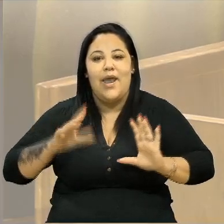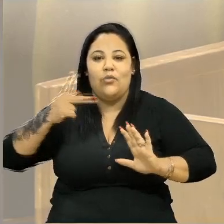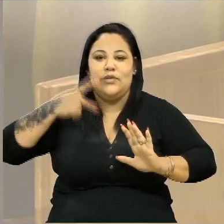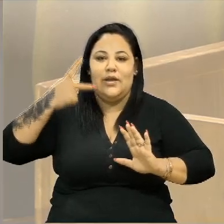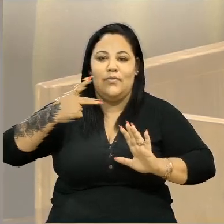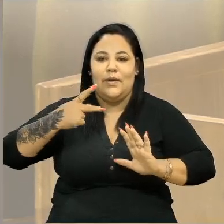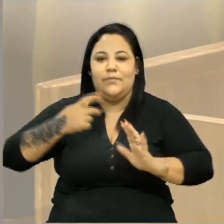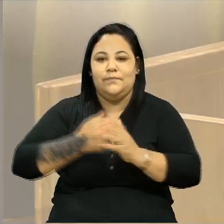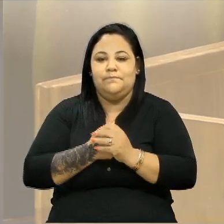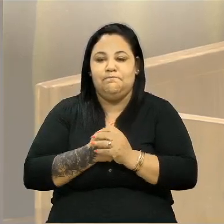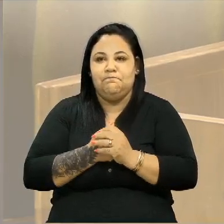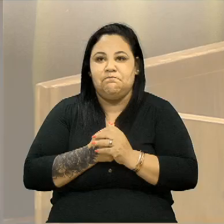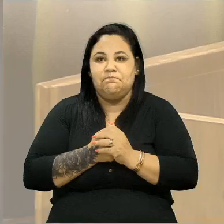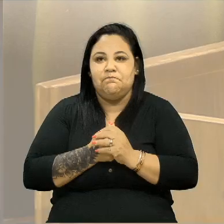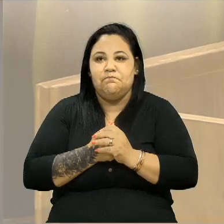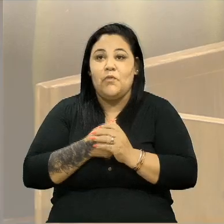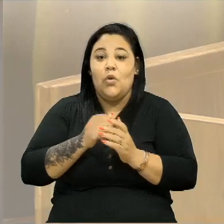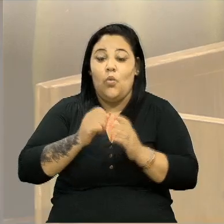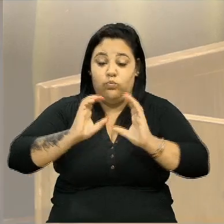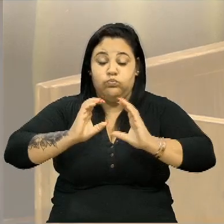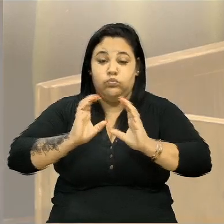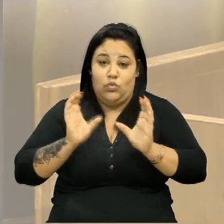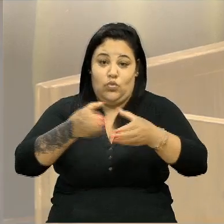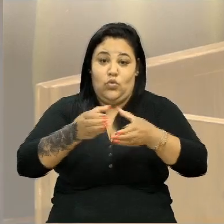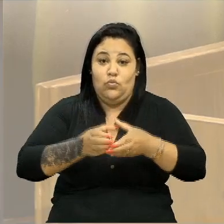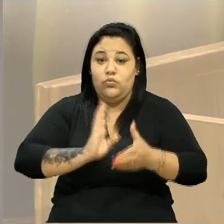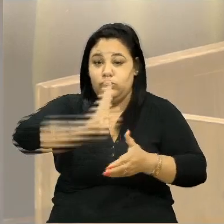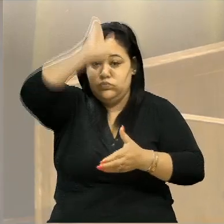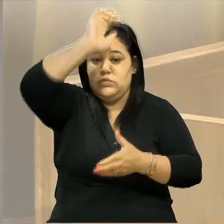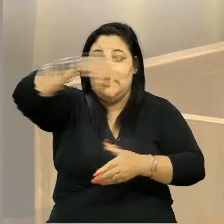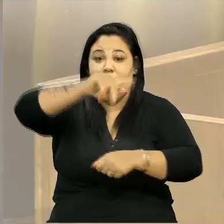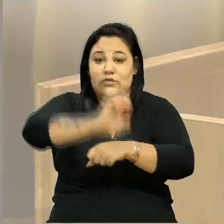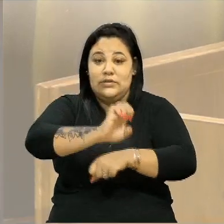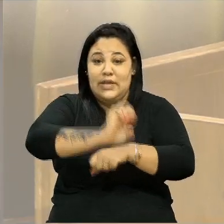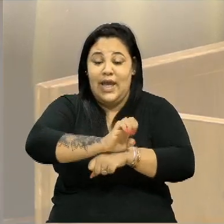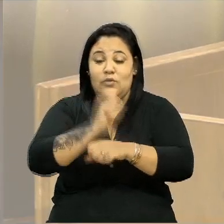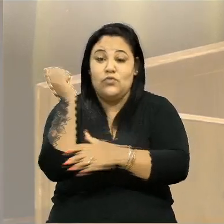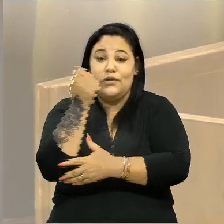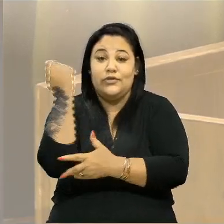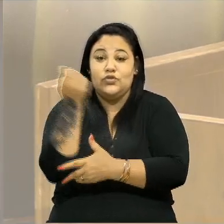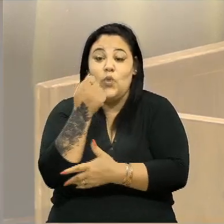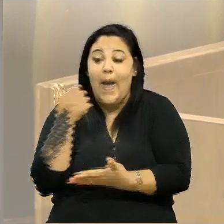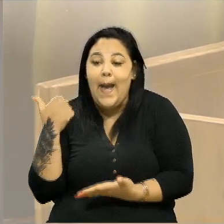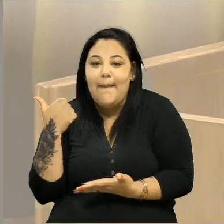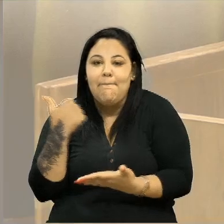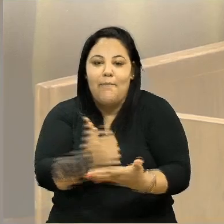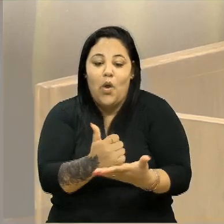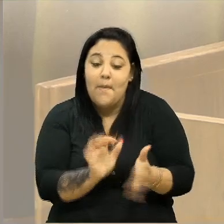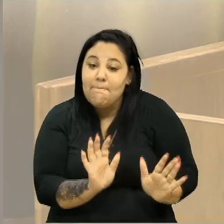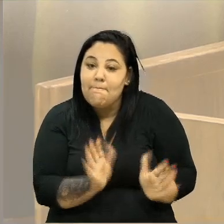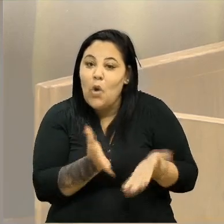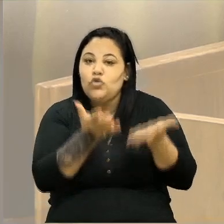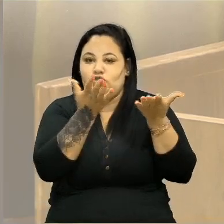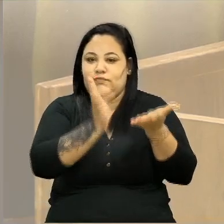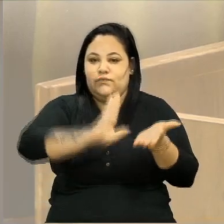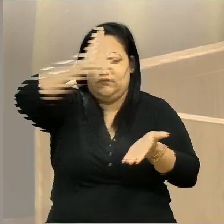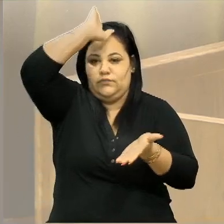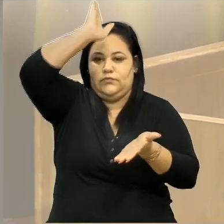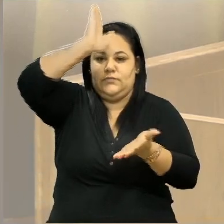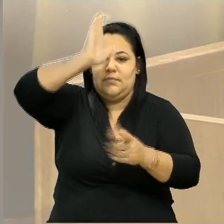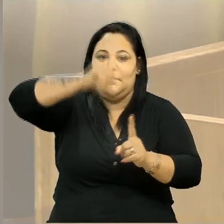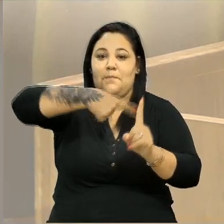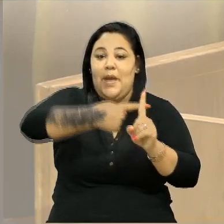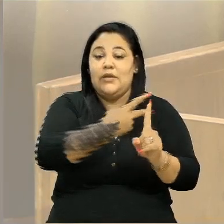Corpo de Bombeiros Militar do Estado do Rio Grande do Sul apoia e fomenta o serviço civil auxiliar de bombeiro nos mais de